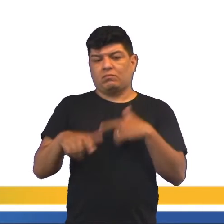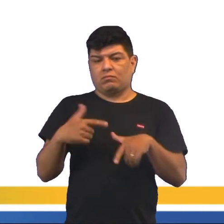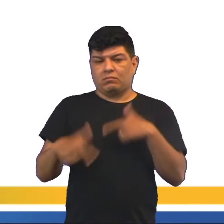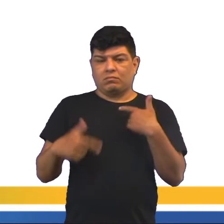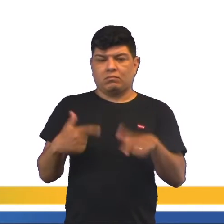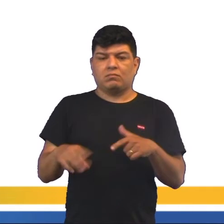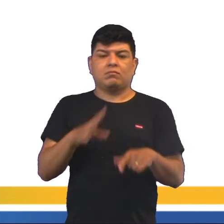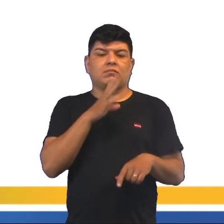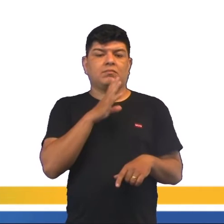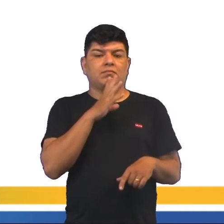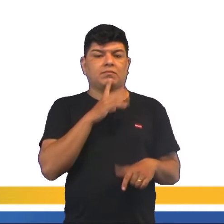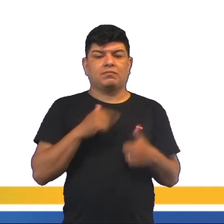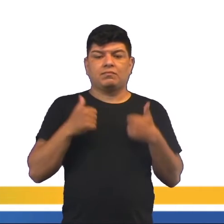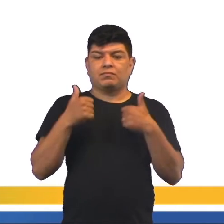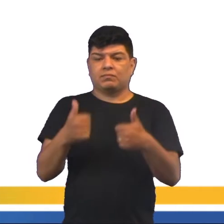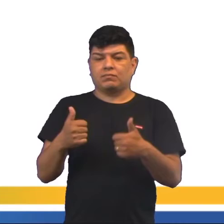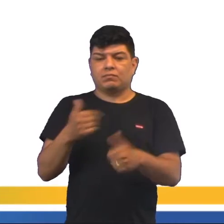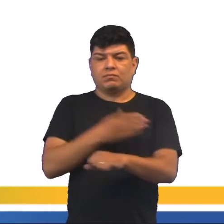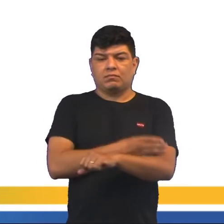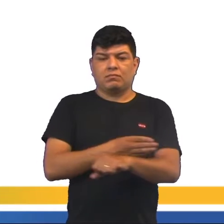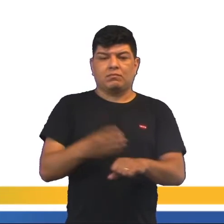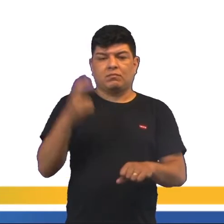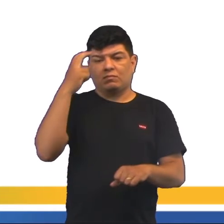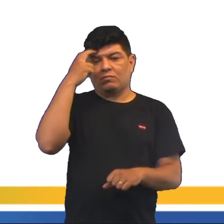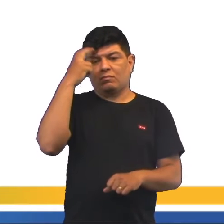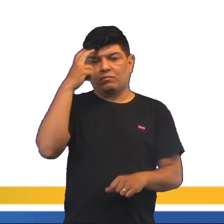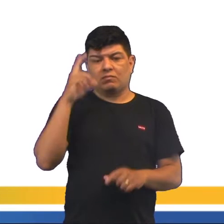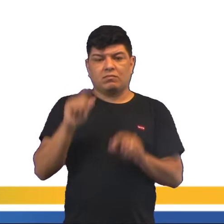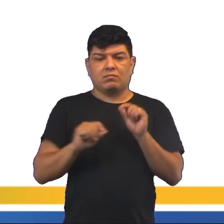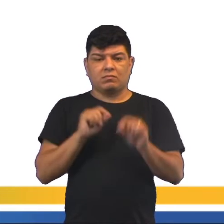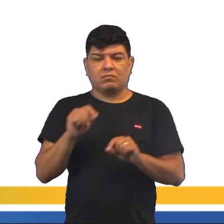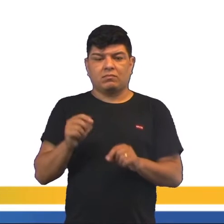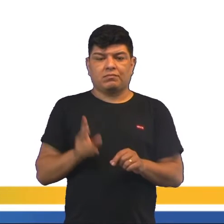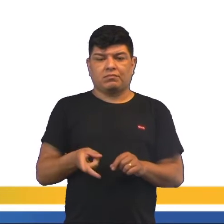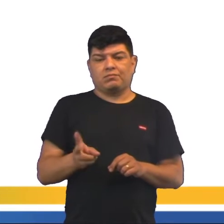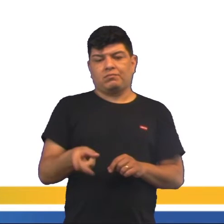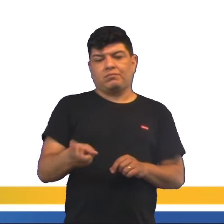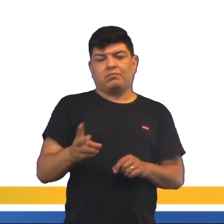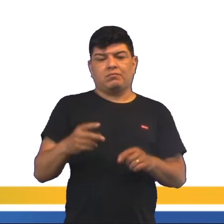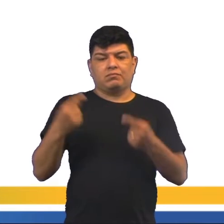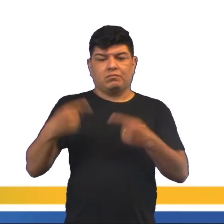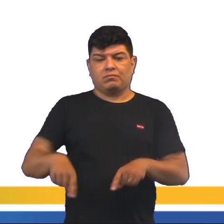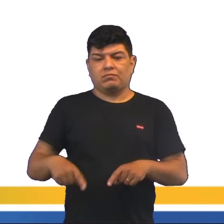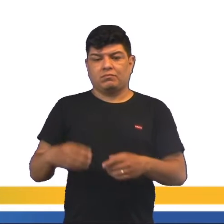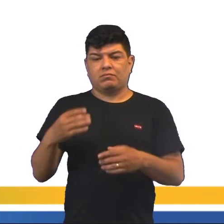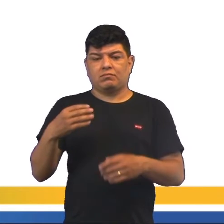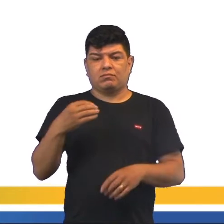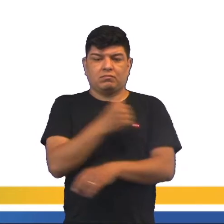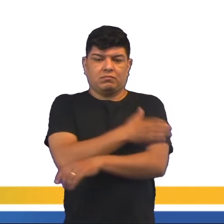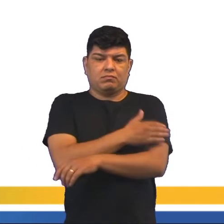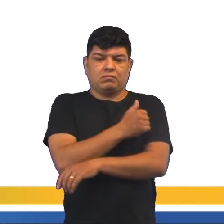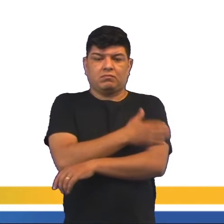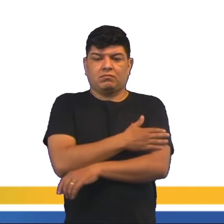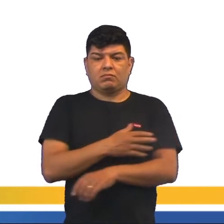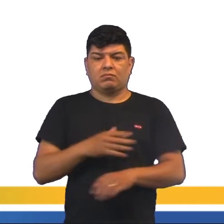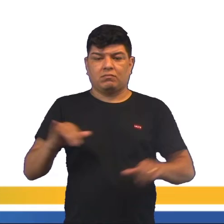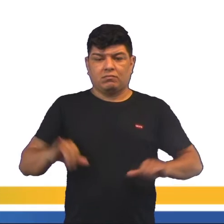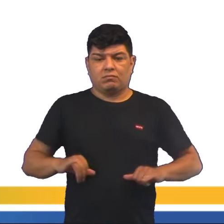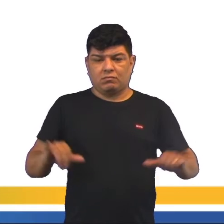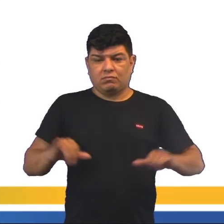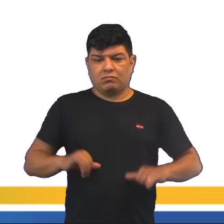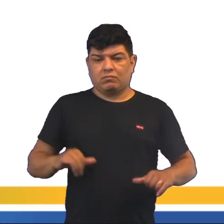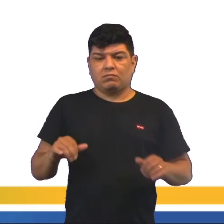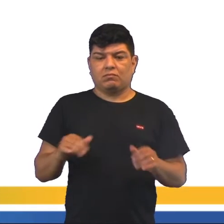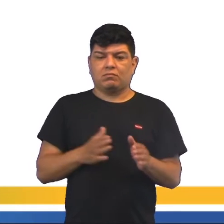de atuação que abrangem, né, a priorização no atendimento de serviços públicos, né, como educação e saúde, a proteção social e